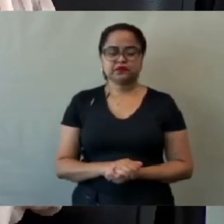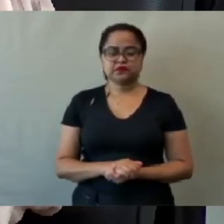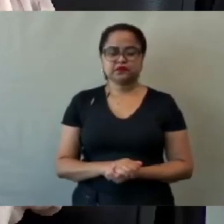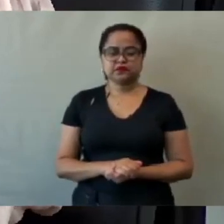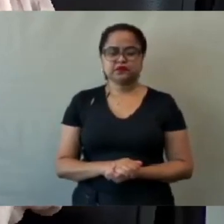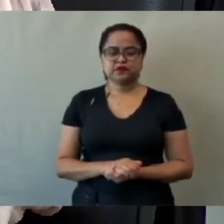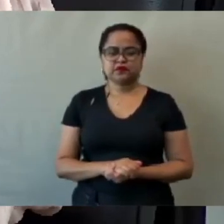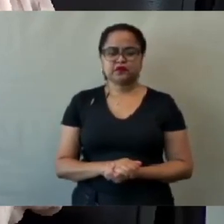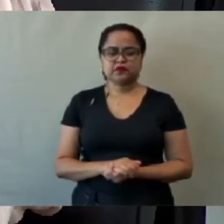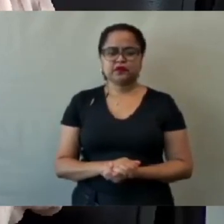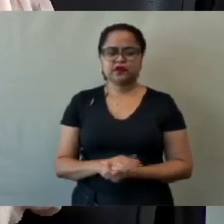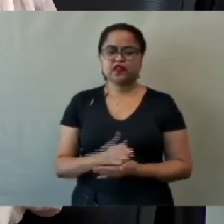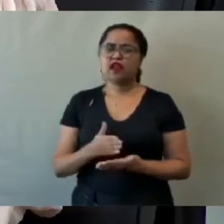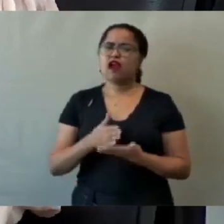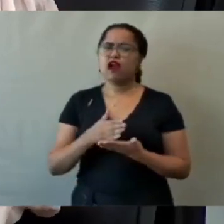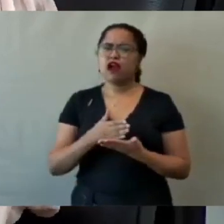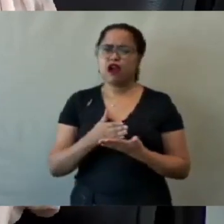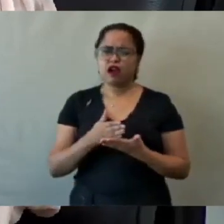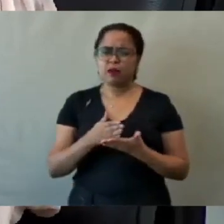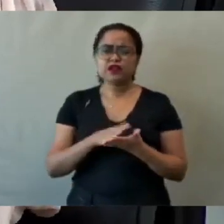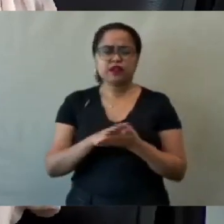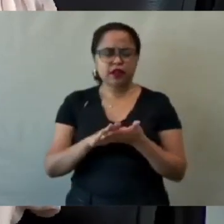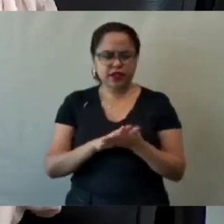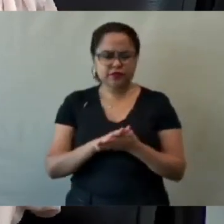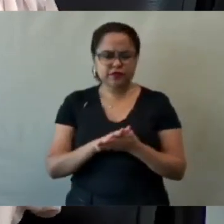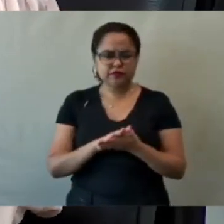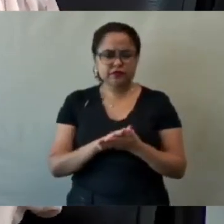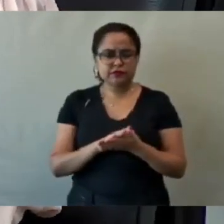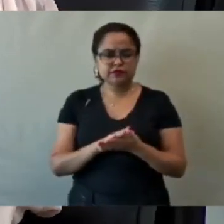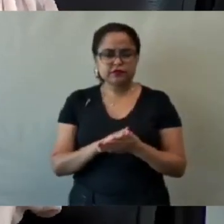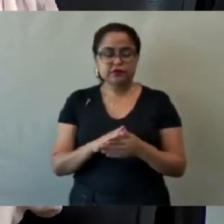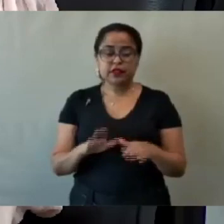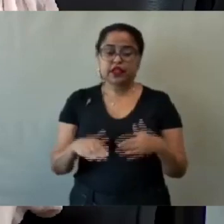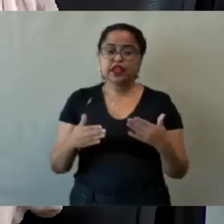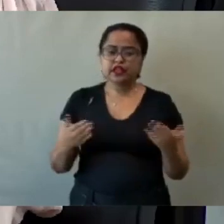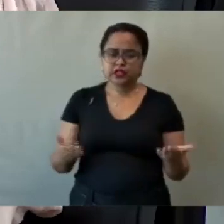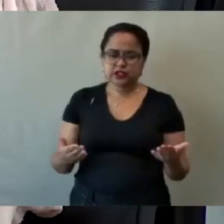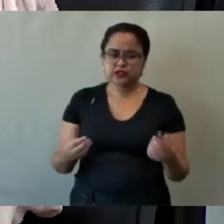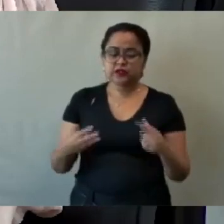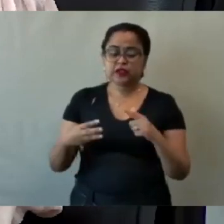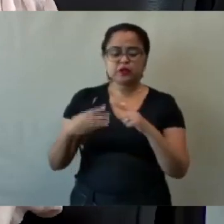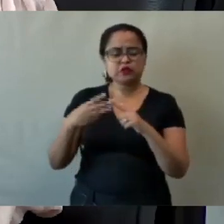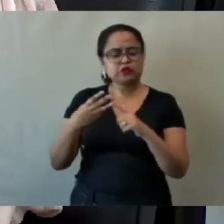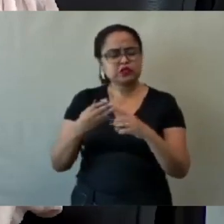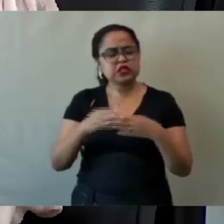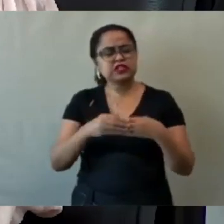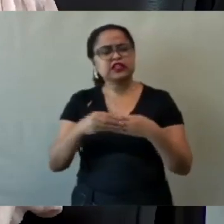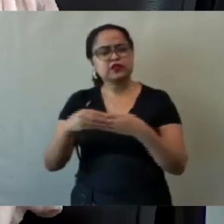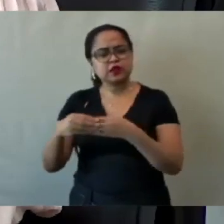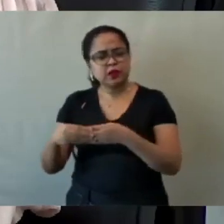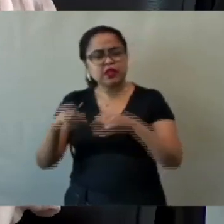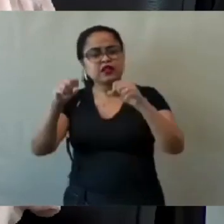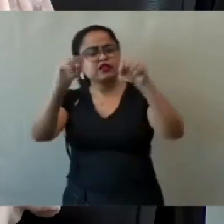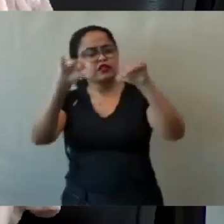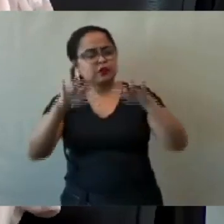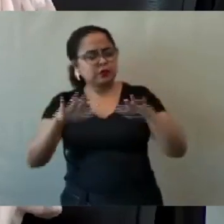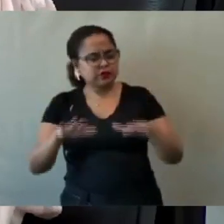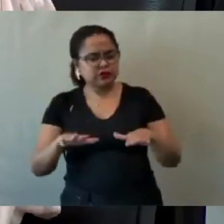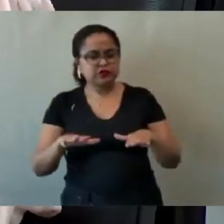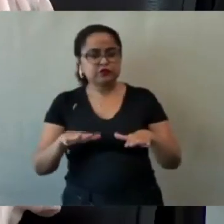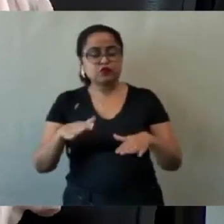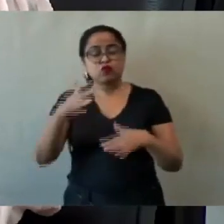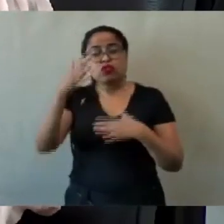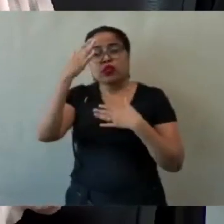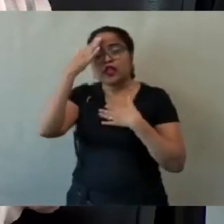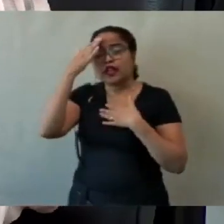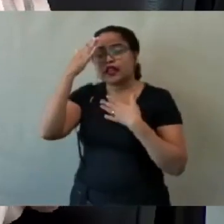Mais algum? Não? Então, acho que é isso, né? Ficamos com esses três encaminhamentos dessa audiência pública.